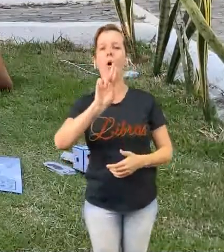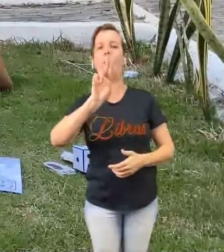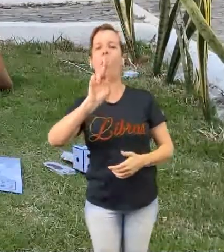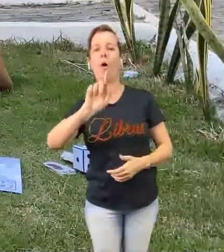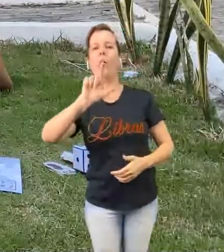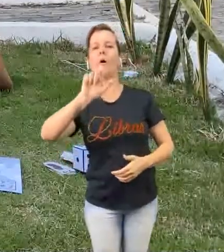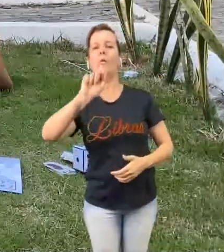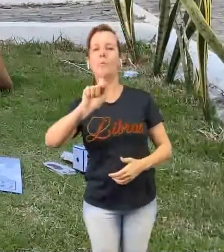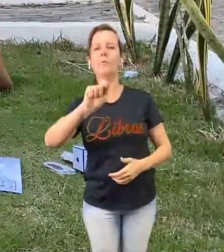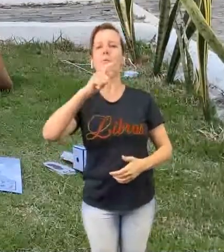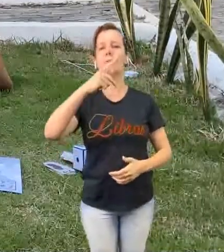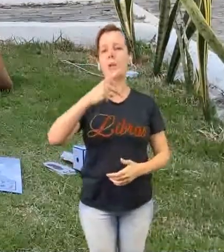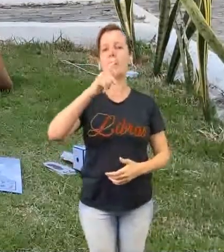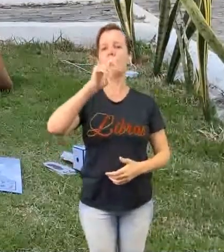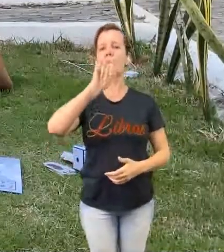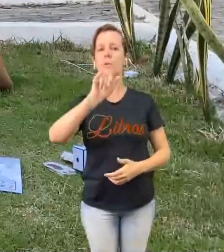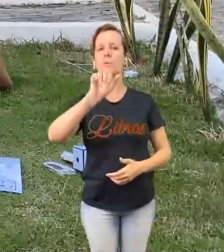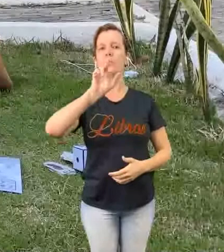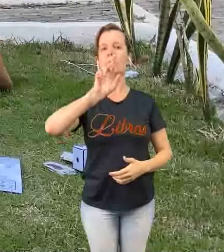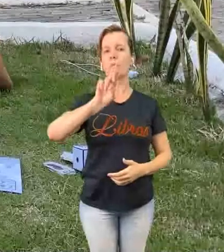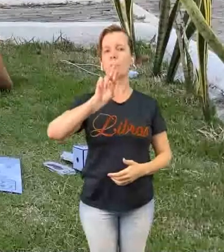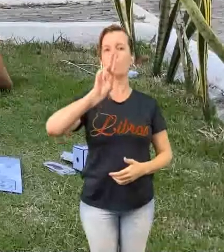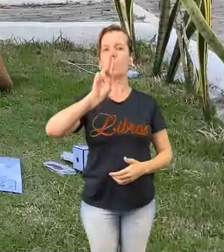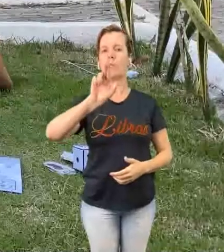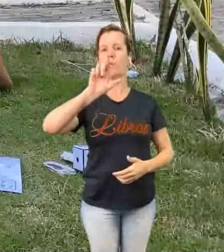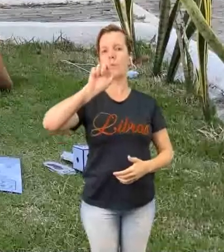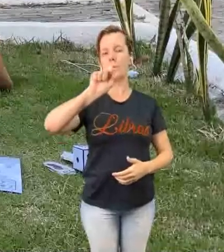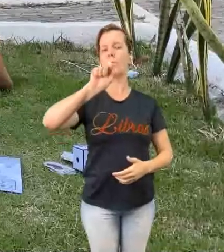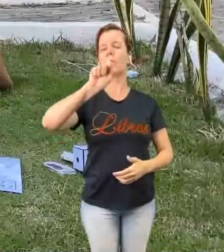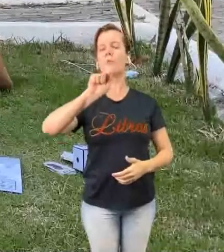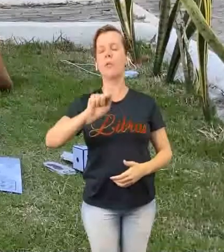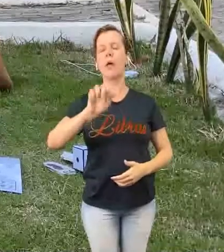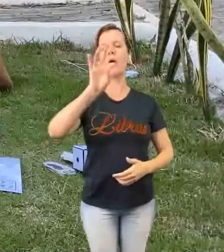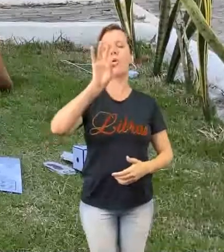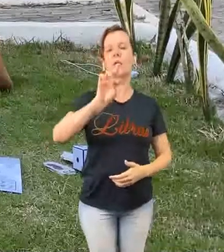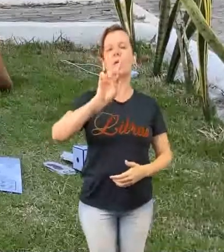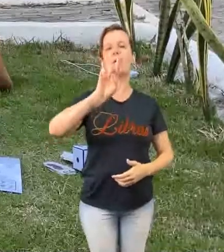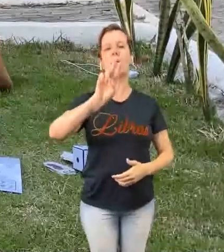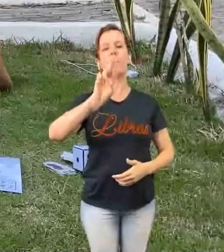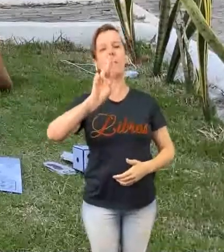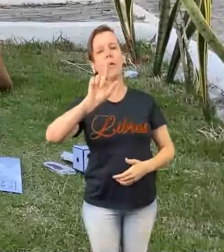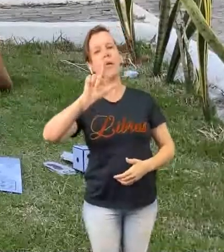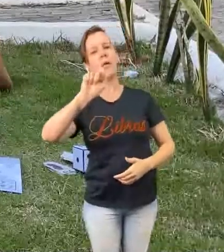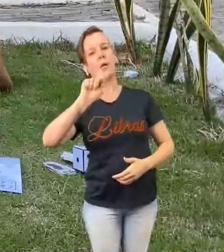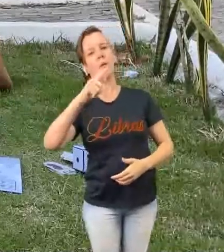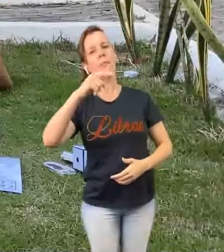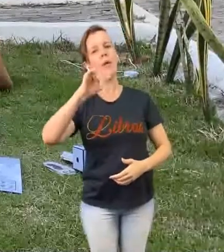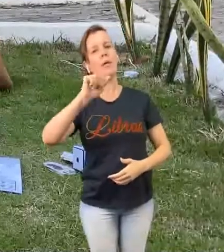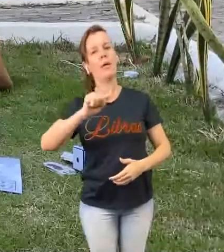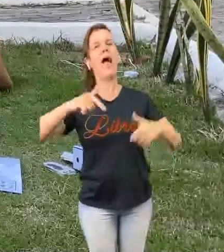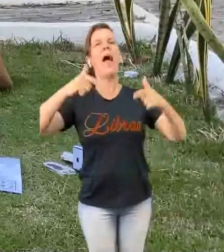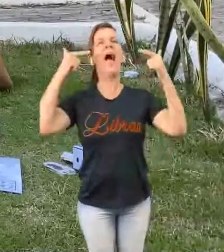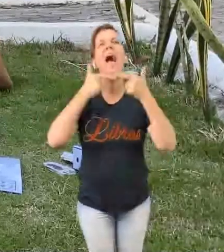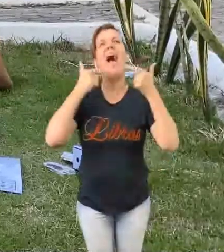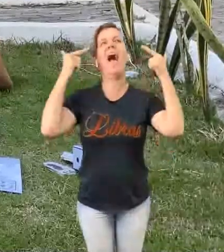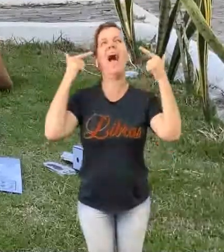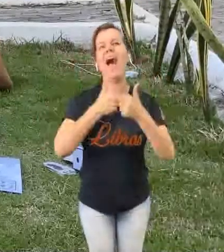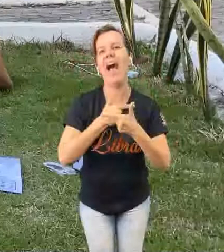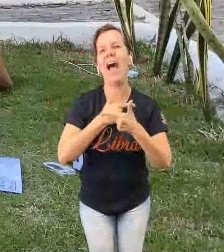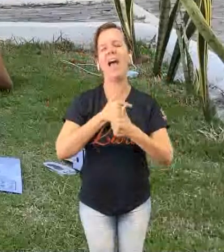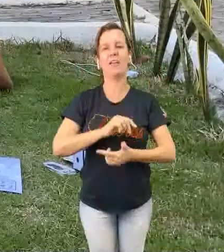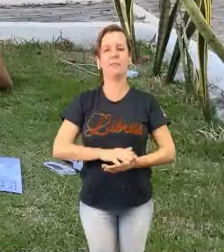trula birula, trula birula, trula birula.